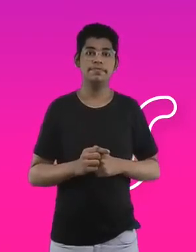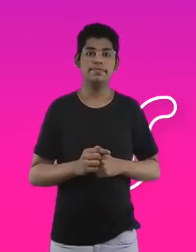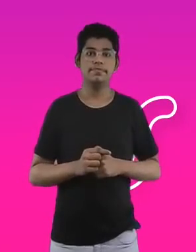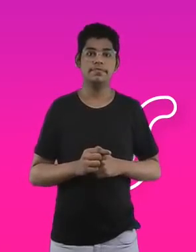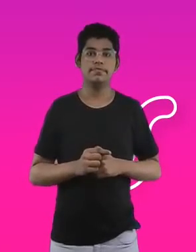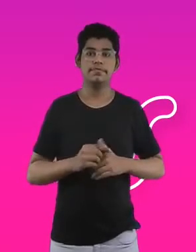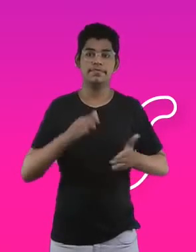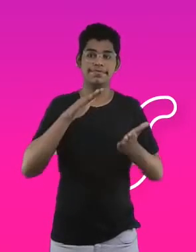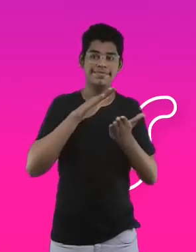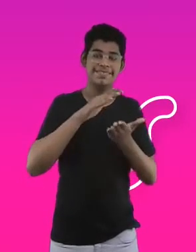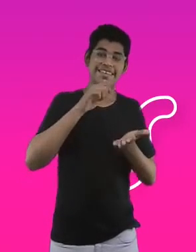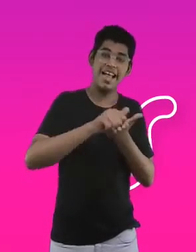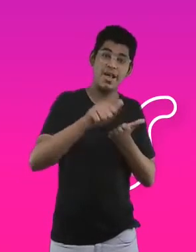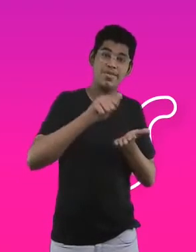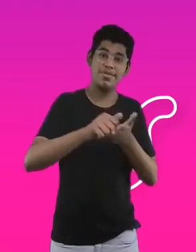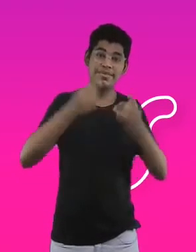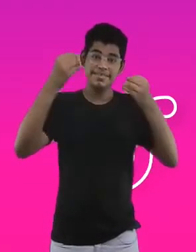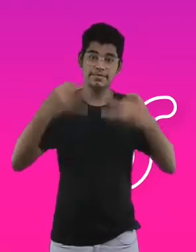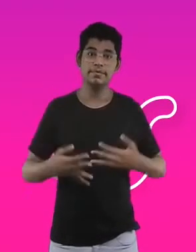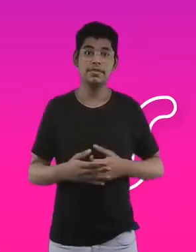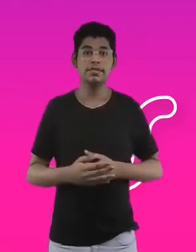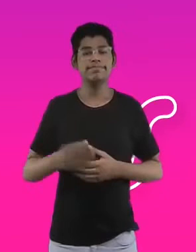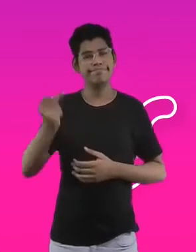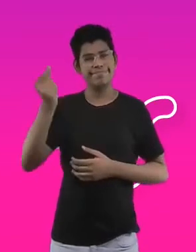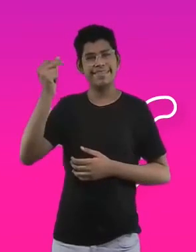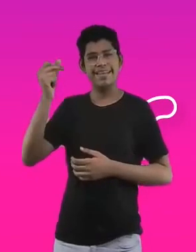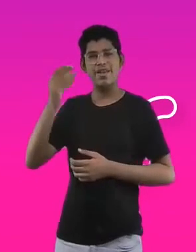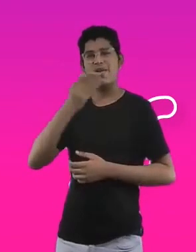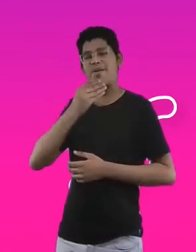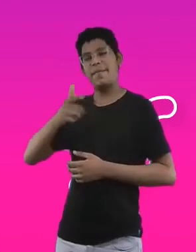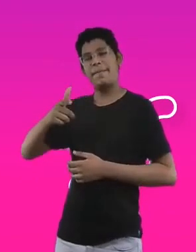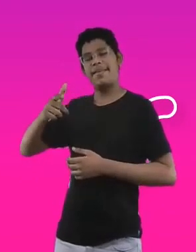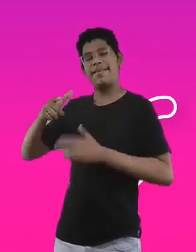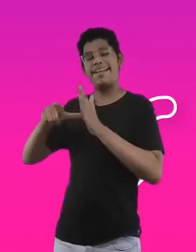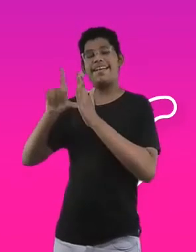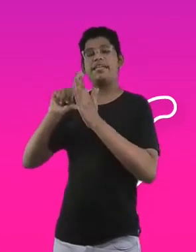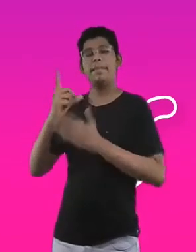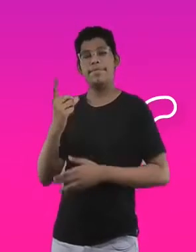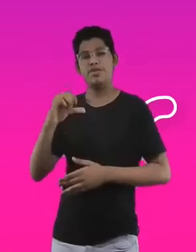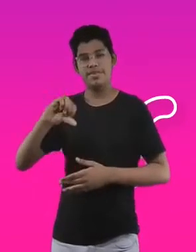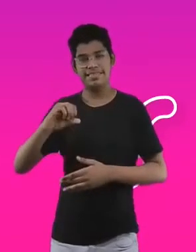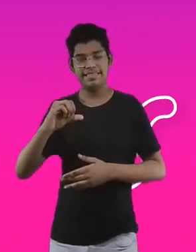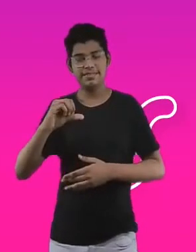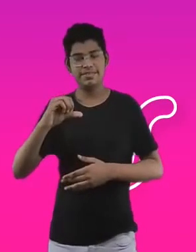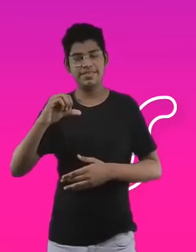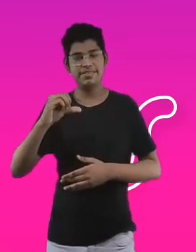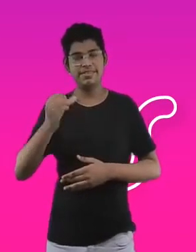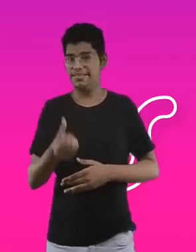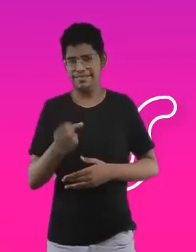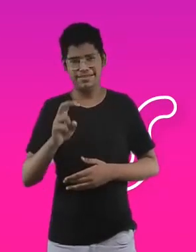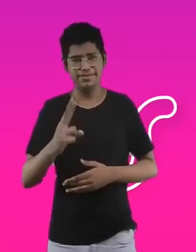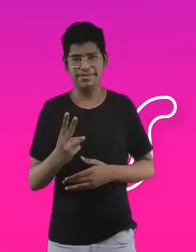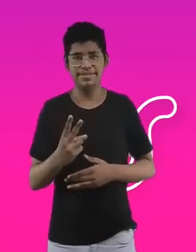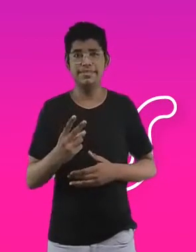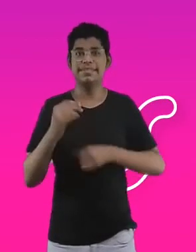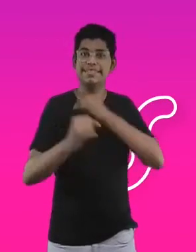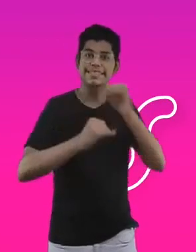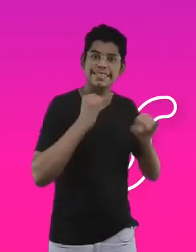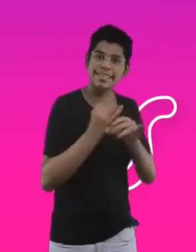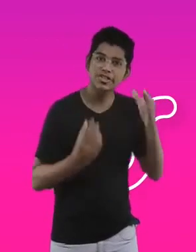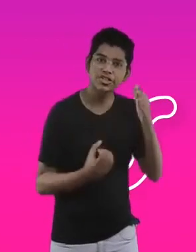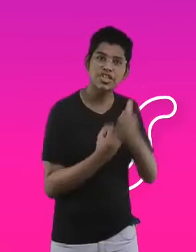que decide em 1992, quando começa a surgir a tal internet das coisas, né, quando ela começa a